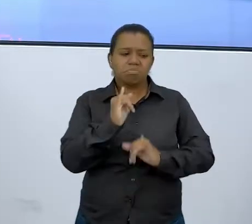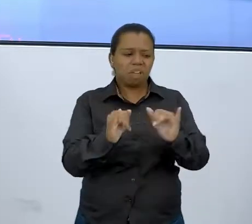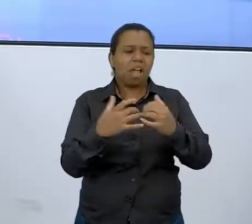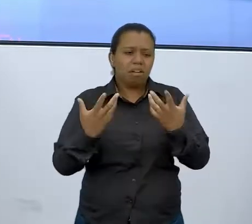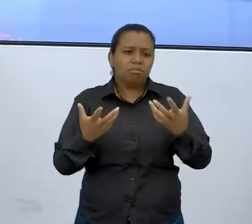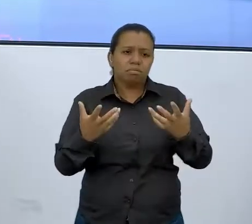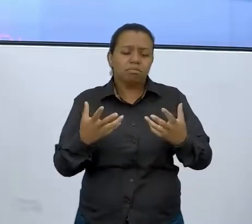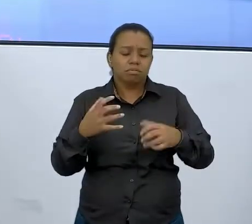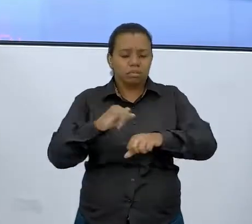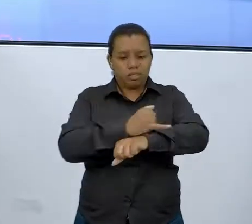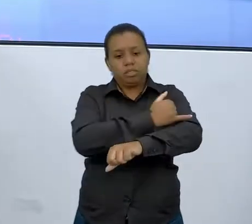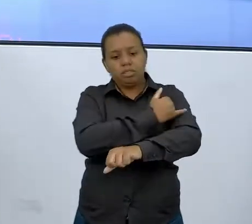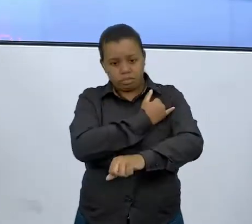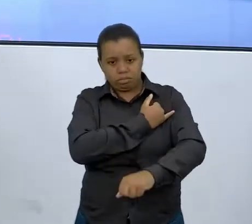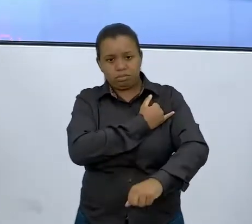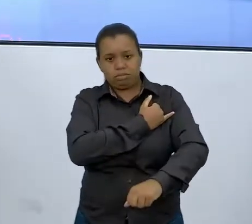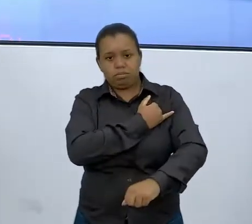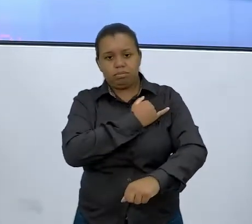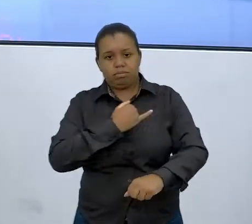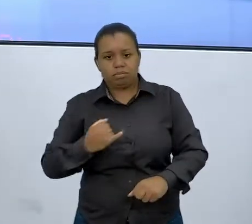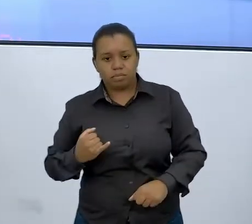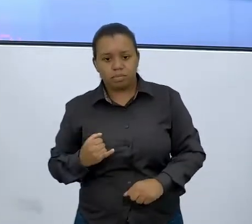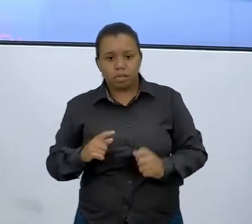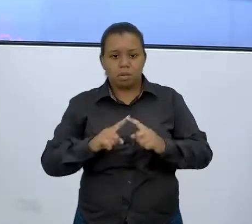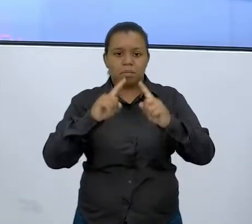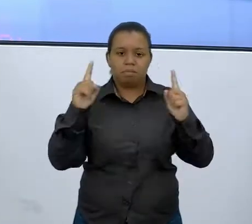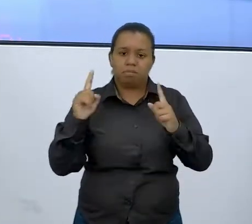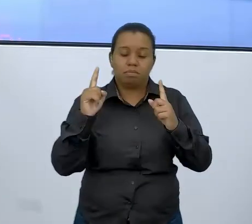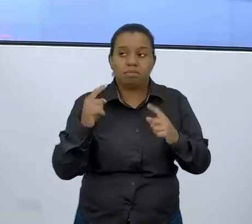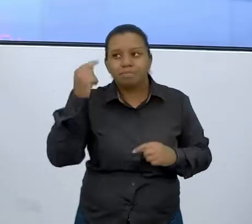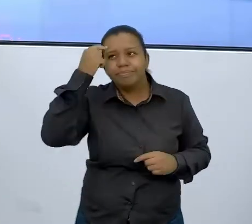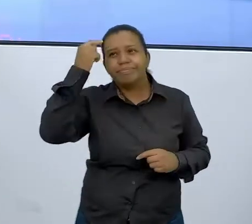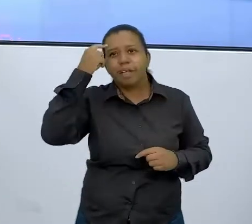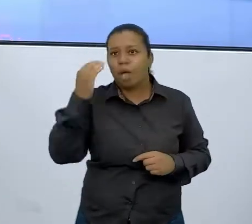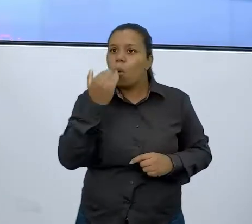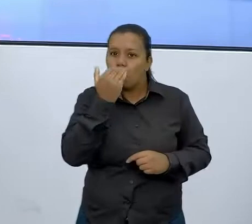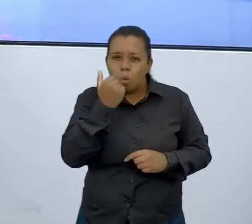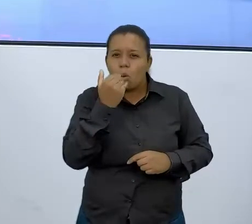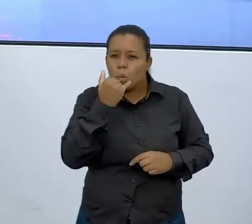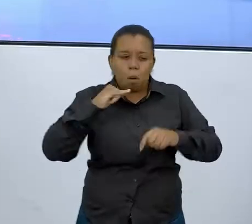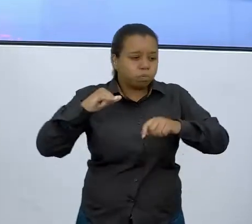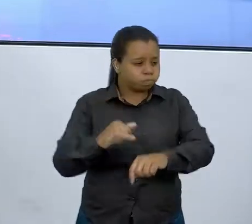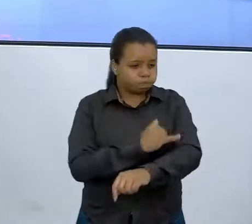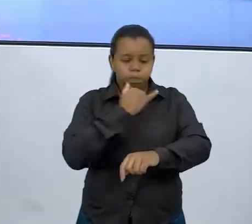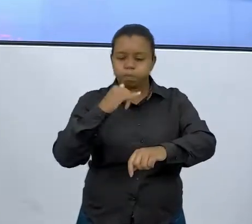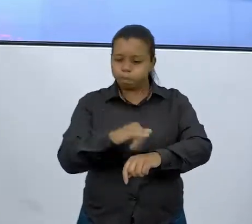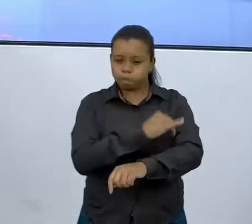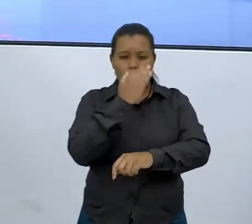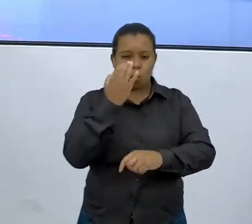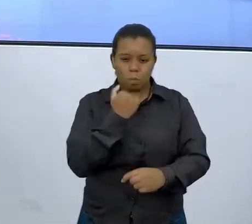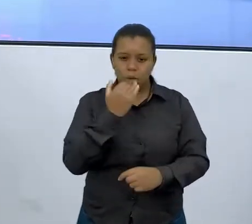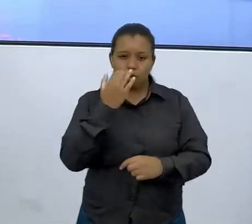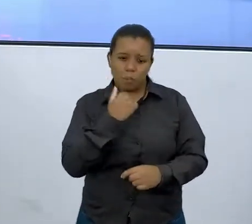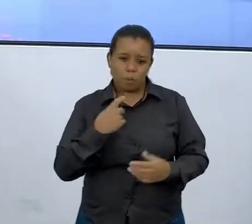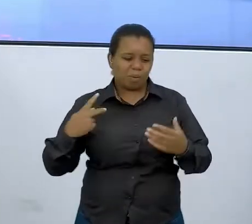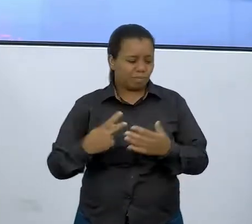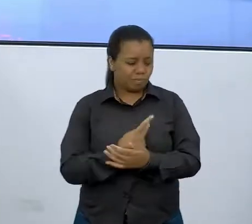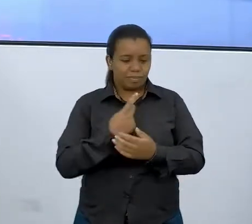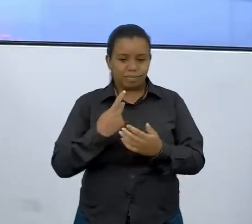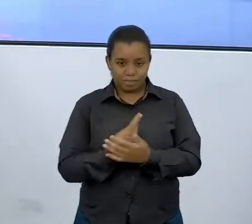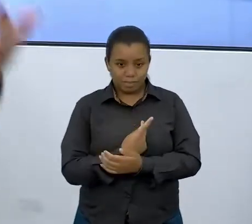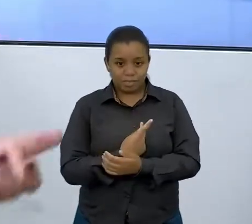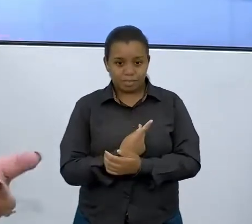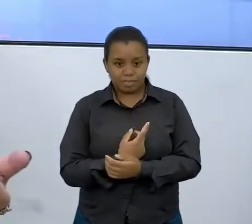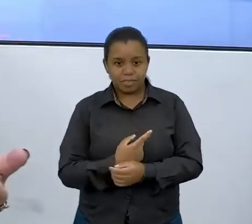delas vão para a opção de, tipo, eu vou comer coisas absurdamente calóricas para poder ganhar peso. E às vezes ela não ganha